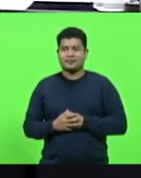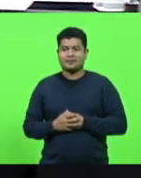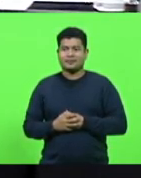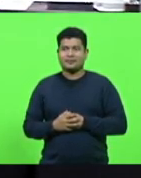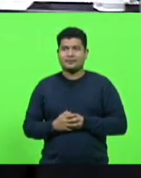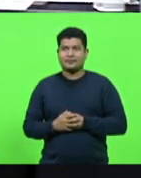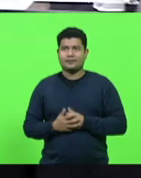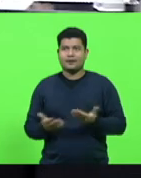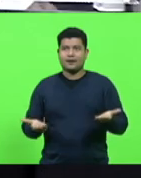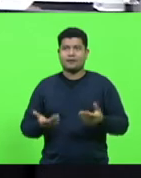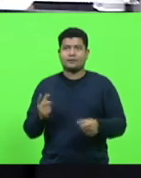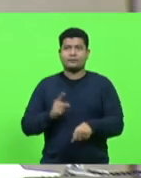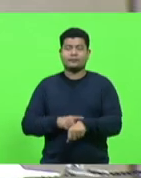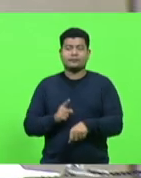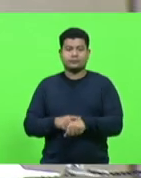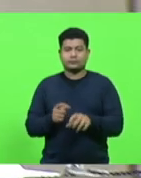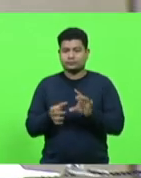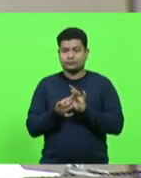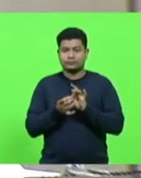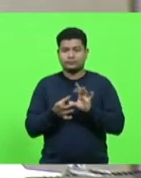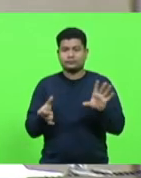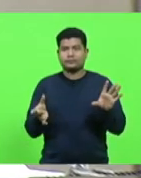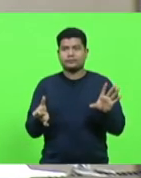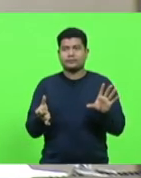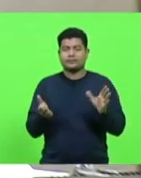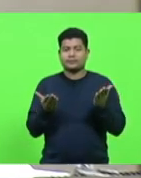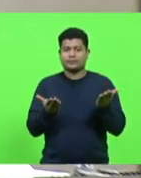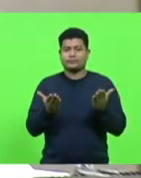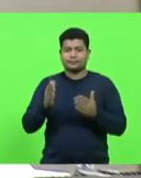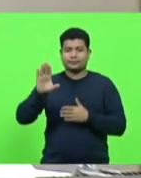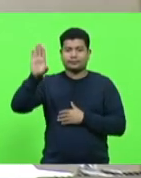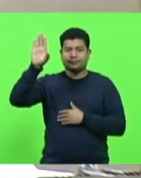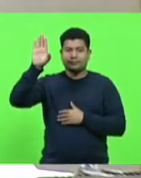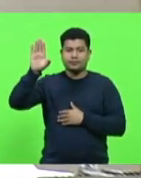Neste momento será concedido a palavra